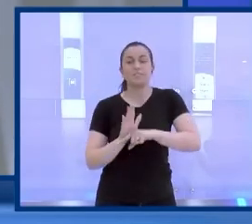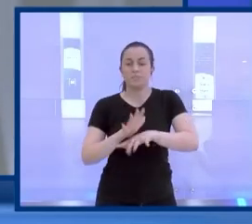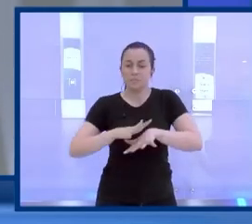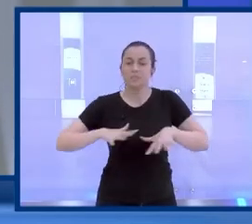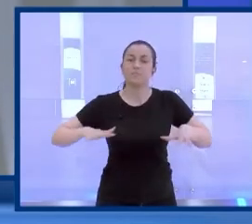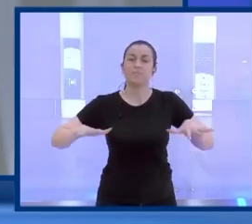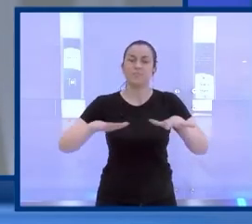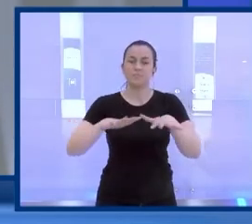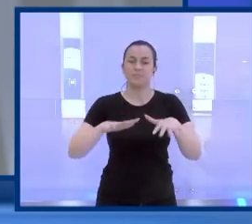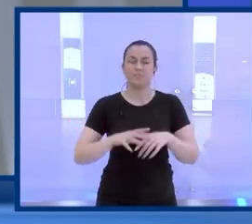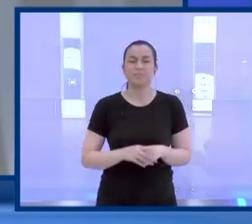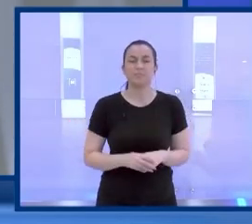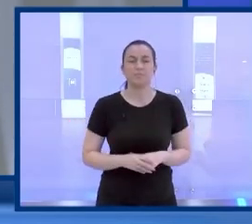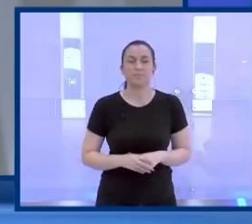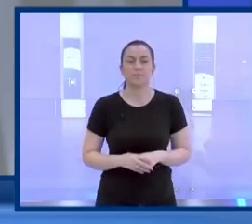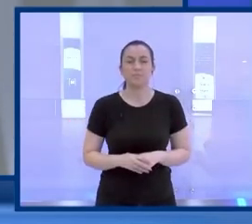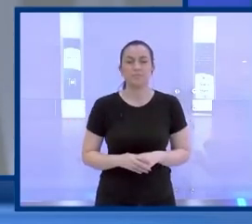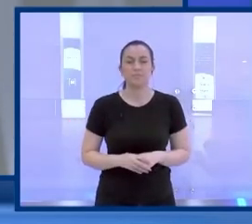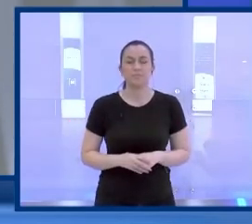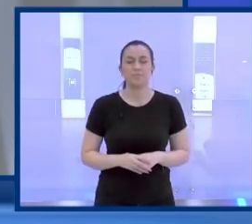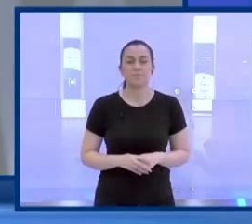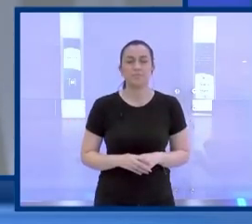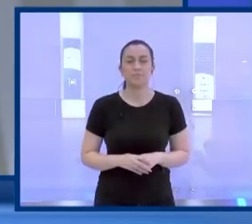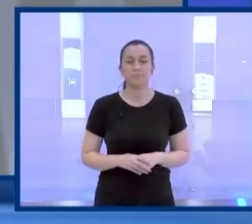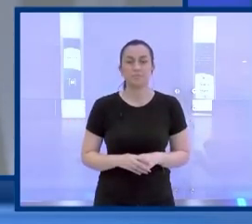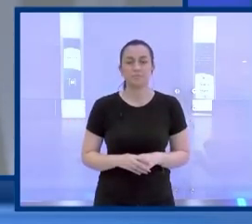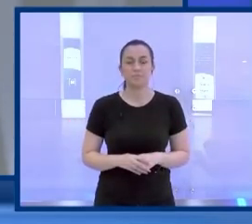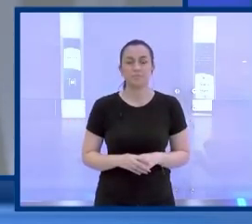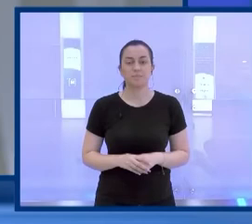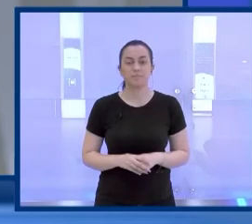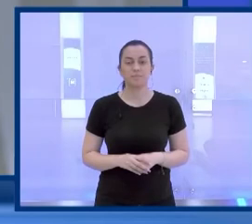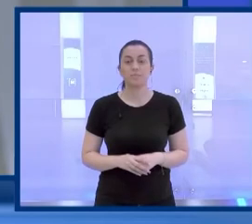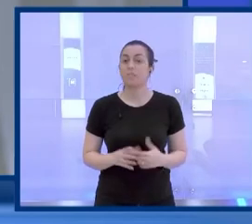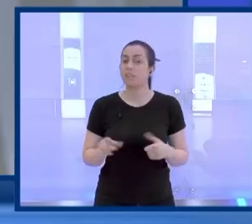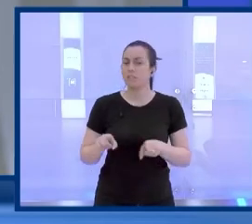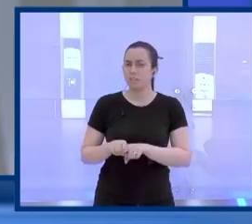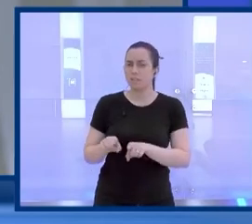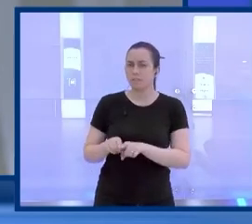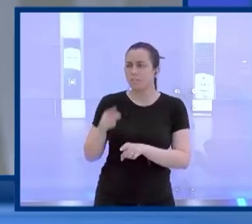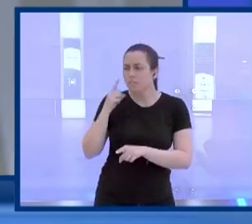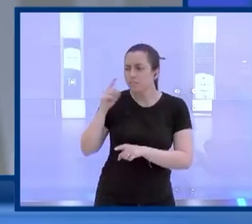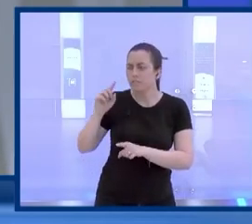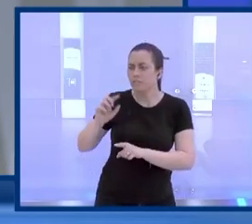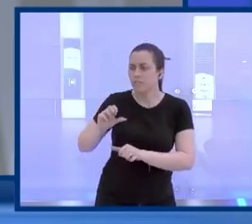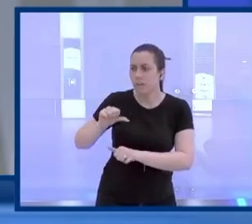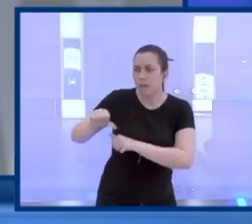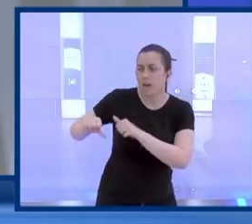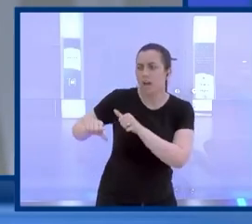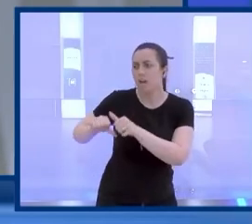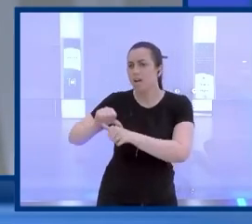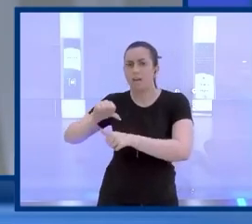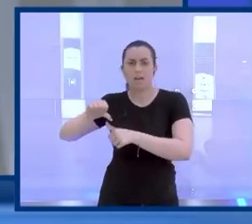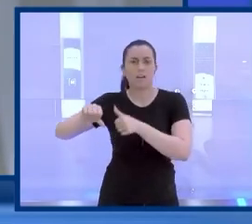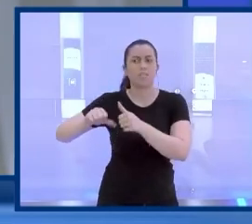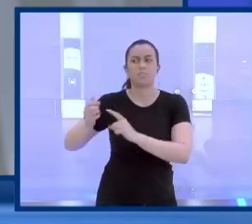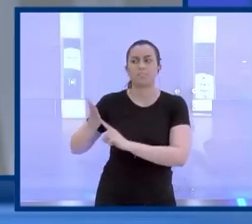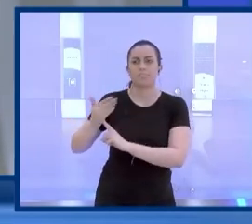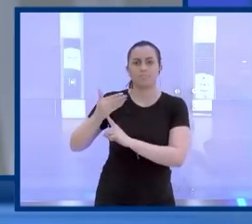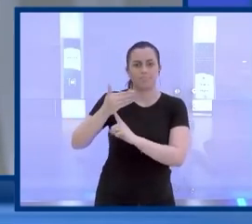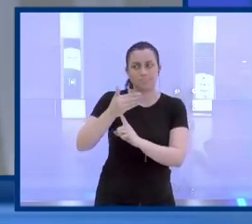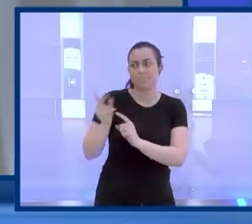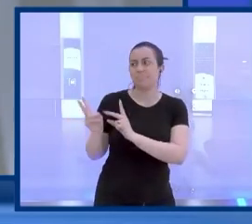cada vez mais. Já se percebe a mudança de ares no Rio Grande do Sul. Já se